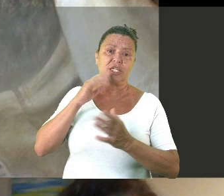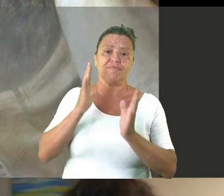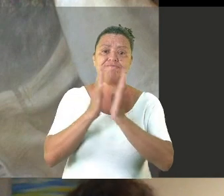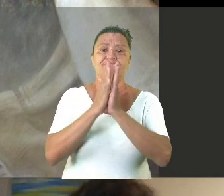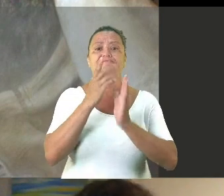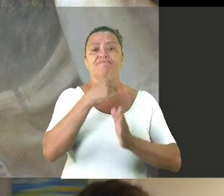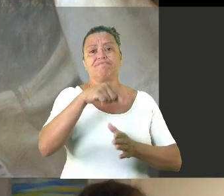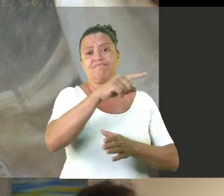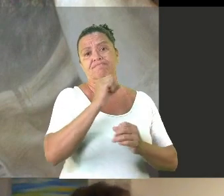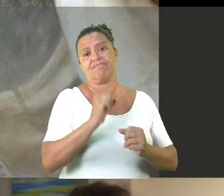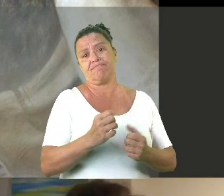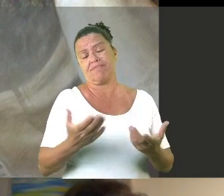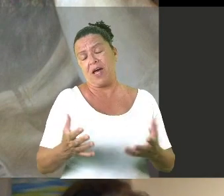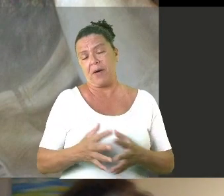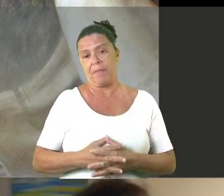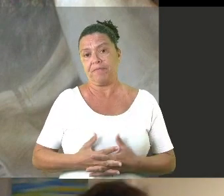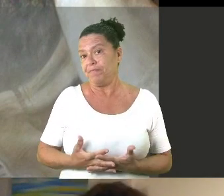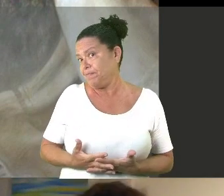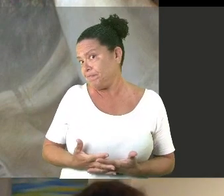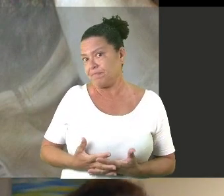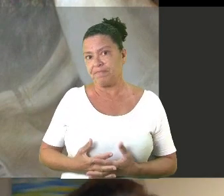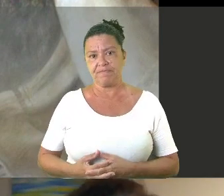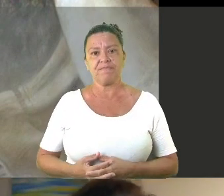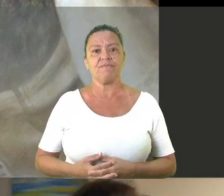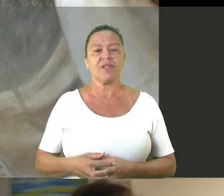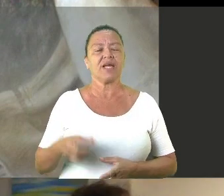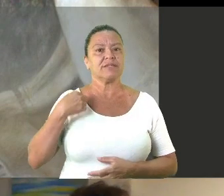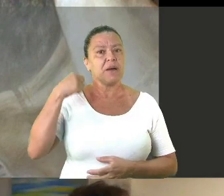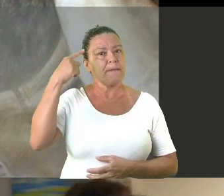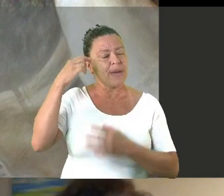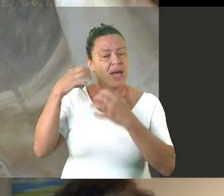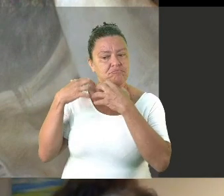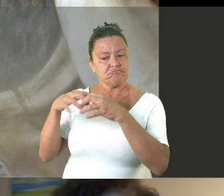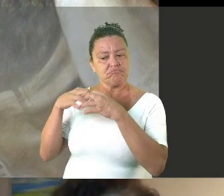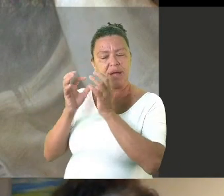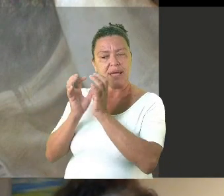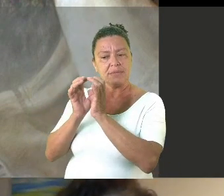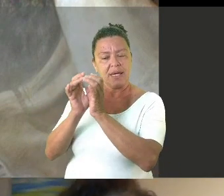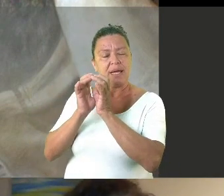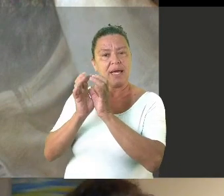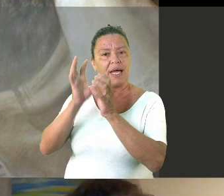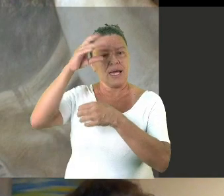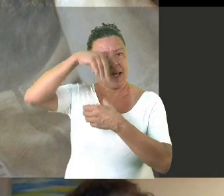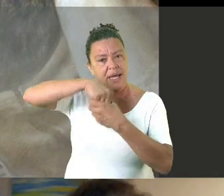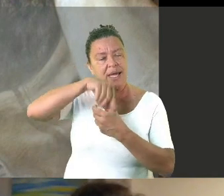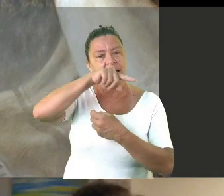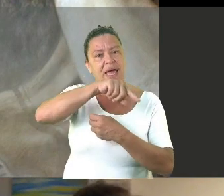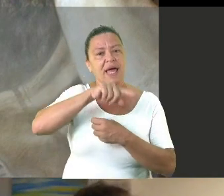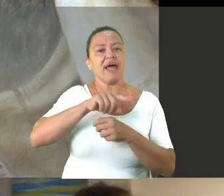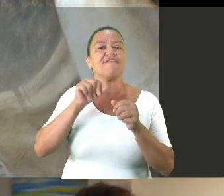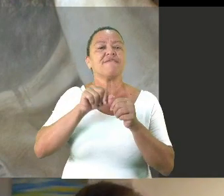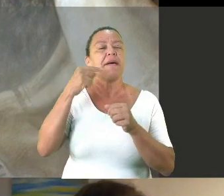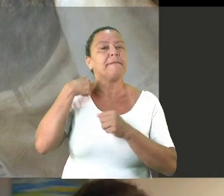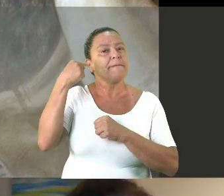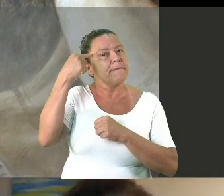enfrentando? Então, todas essas reflexões, tudo isso reunido, nos faz